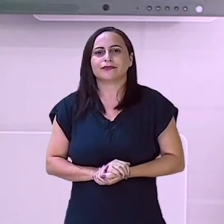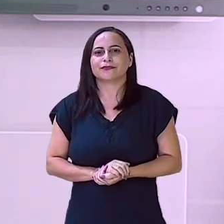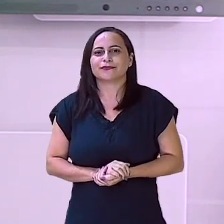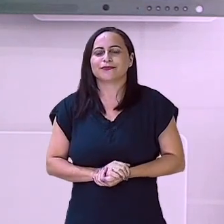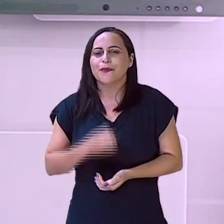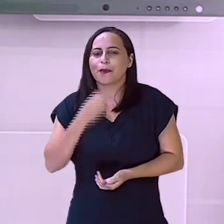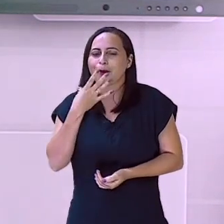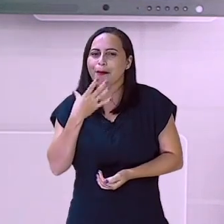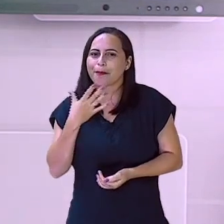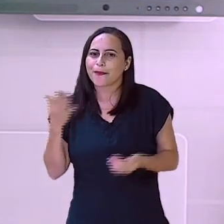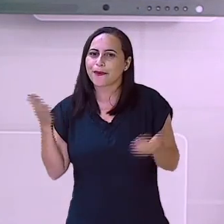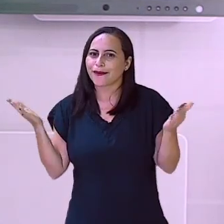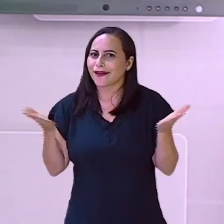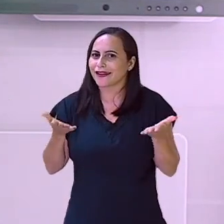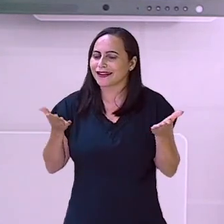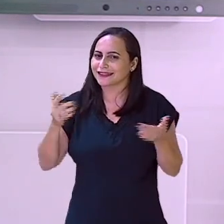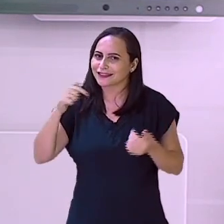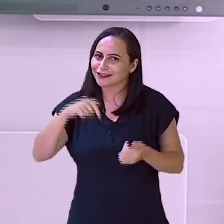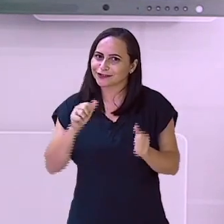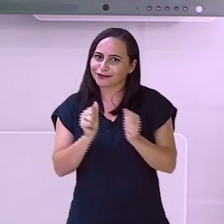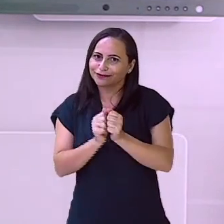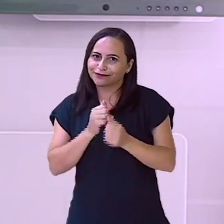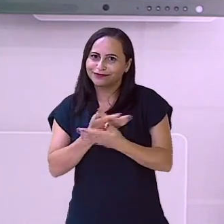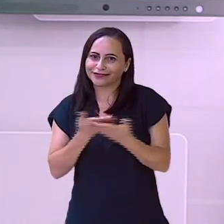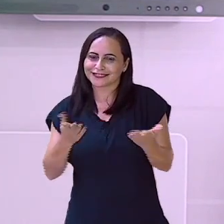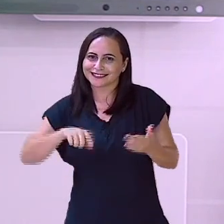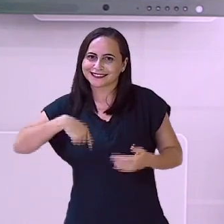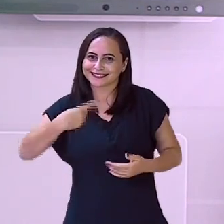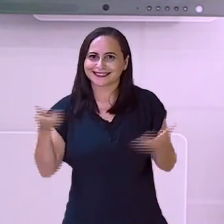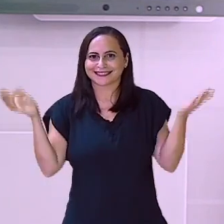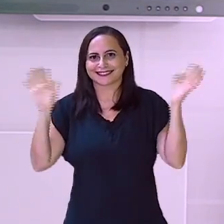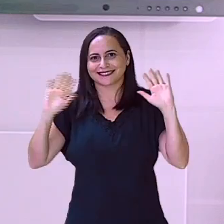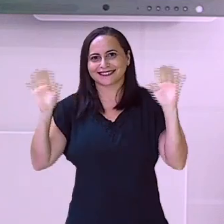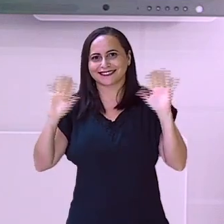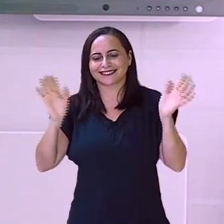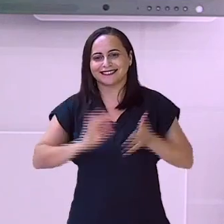GV. Muito bom estar aqui com você e até a próxima aula. Tchau, tchau.